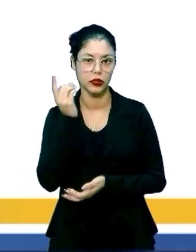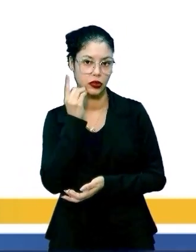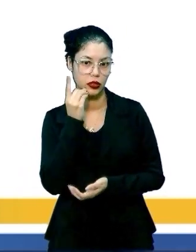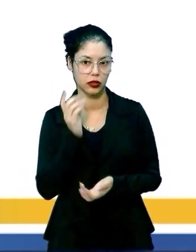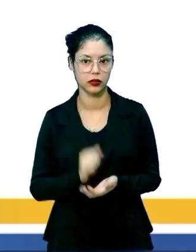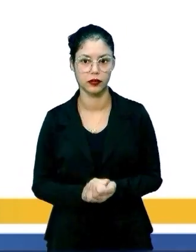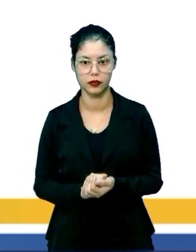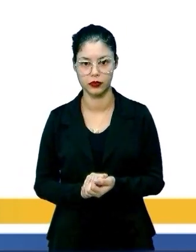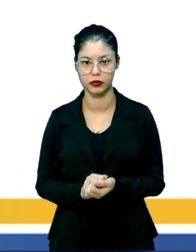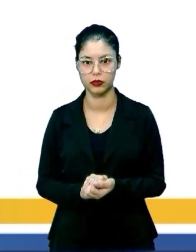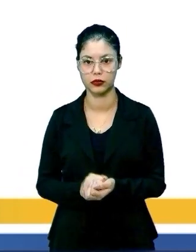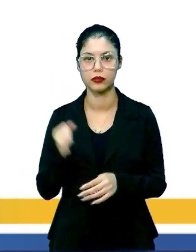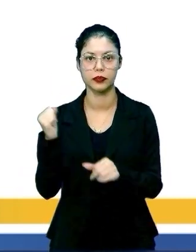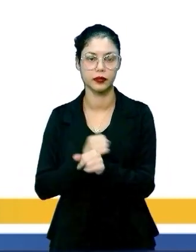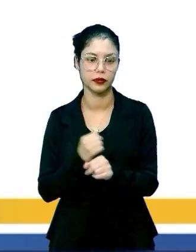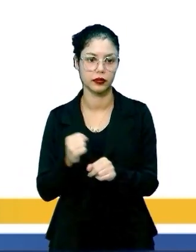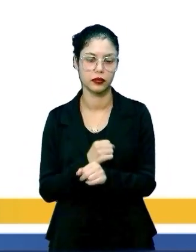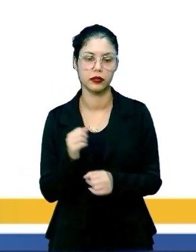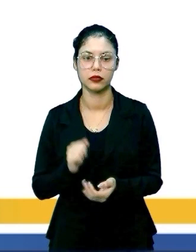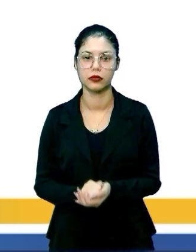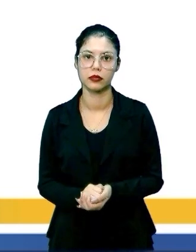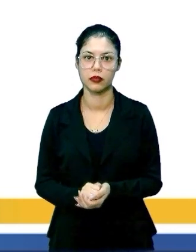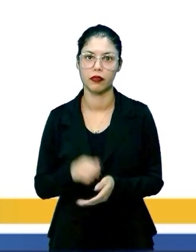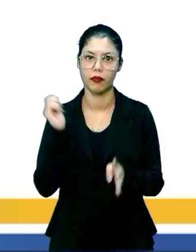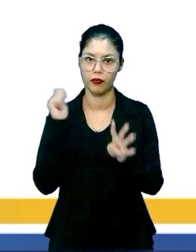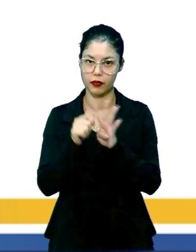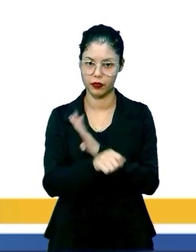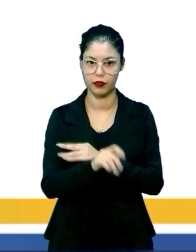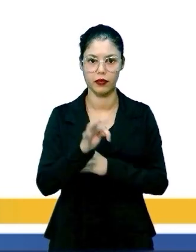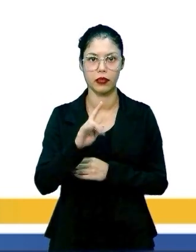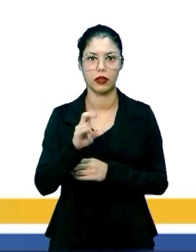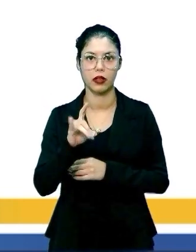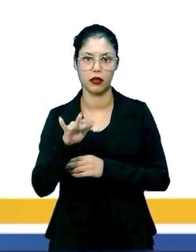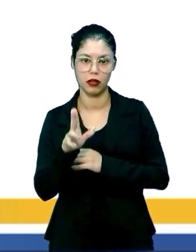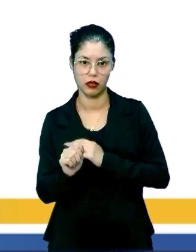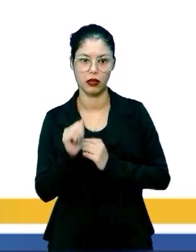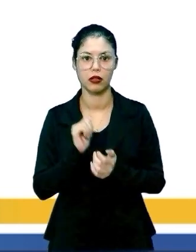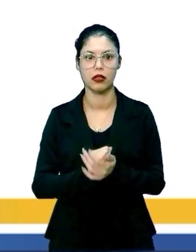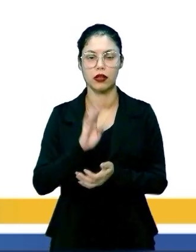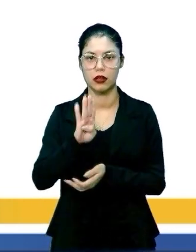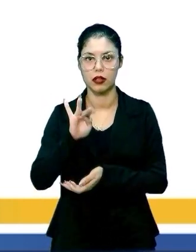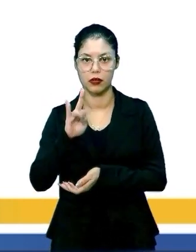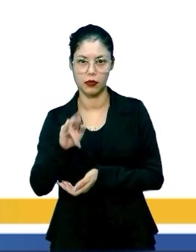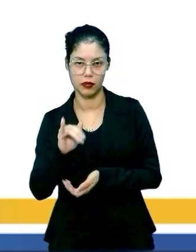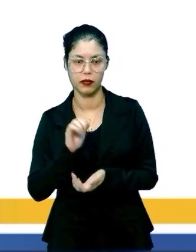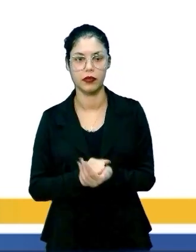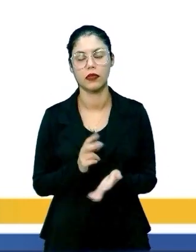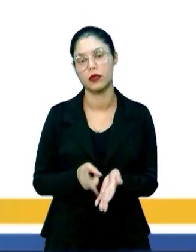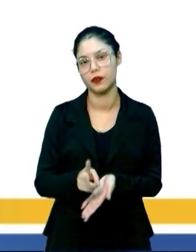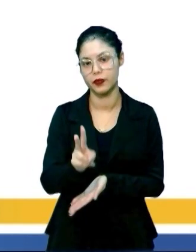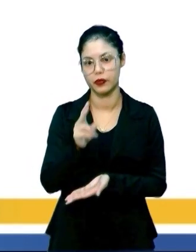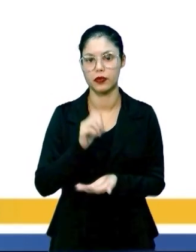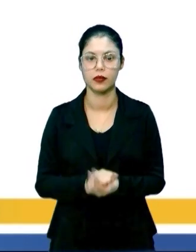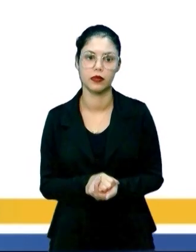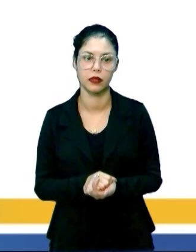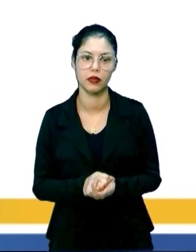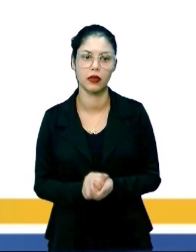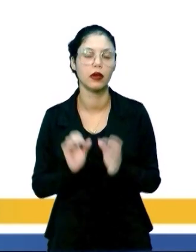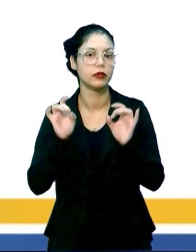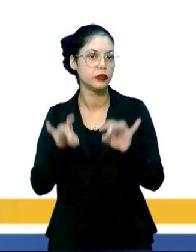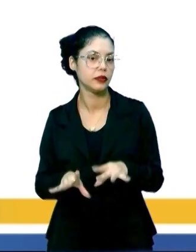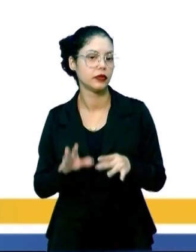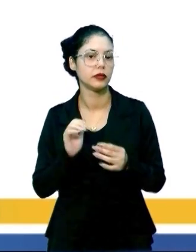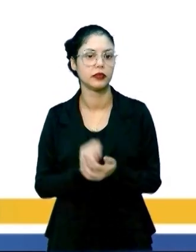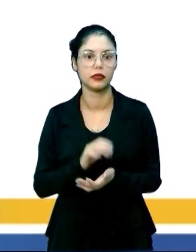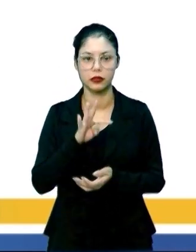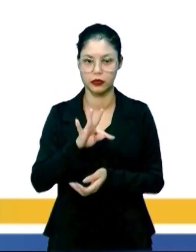dias e anos, semestrais, trimestrais, bimestrais e assim sucessivamente. E por